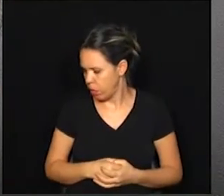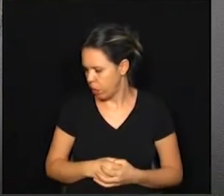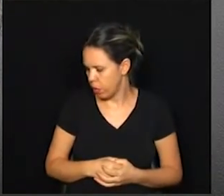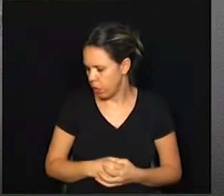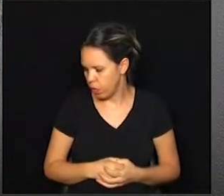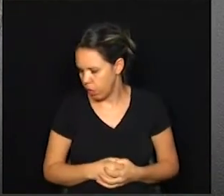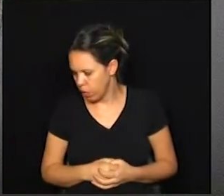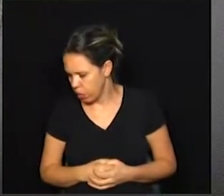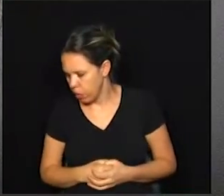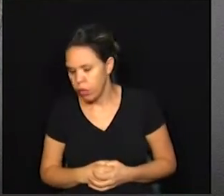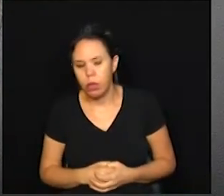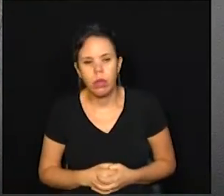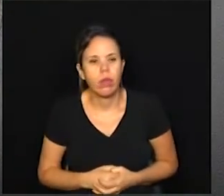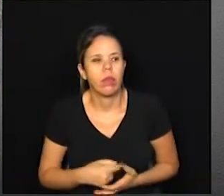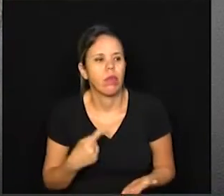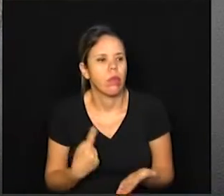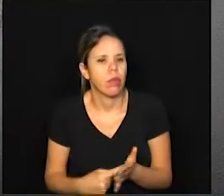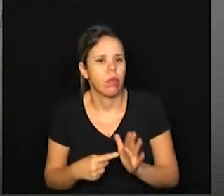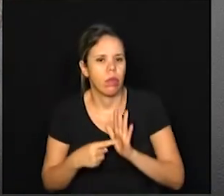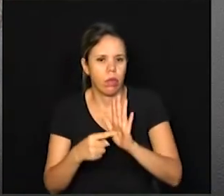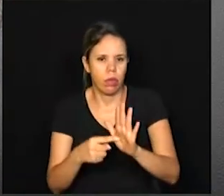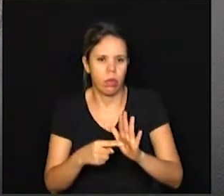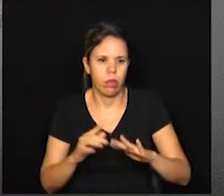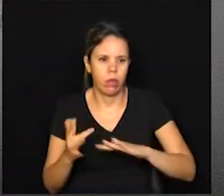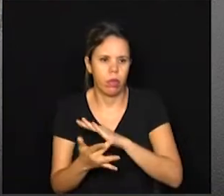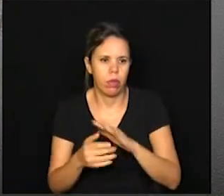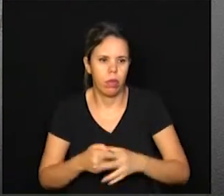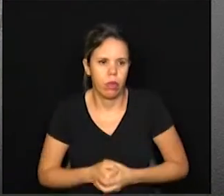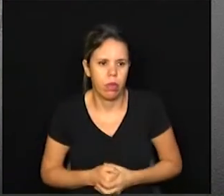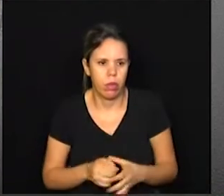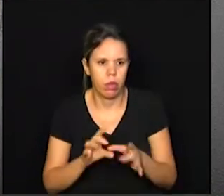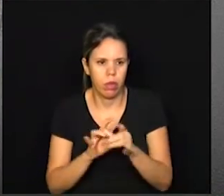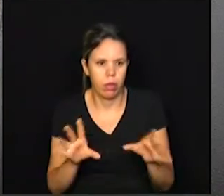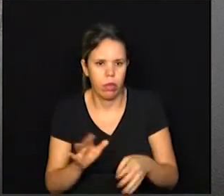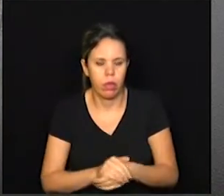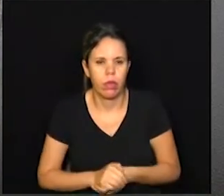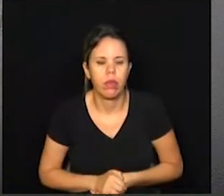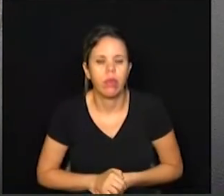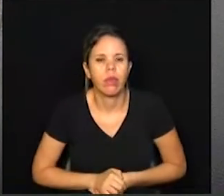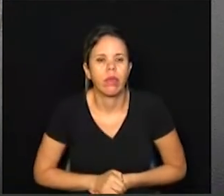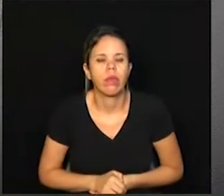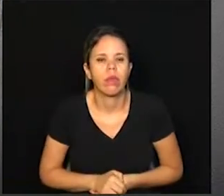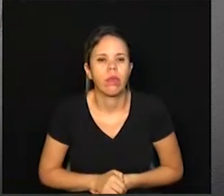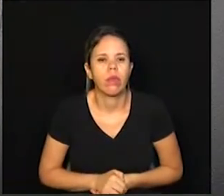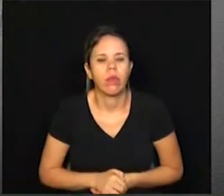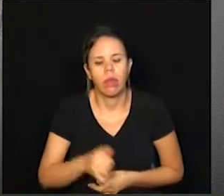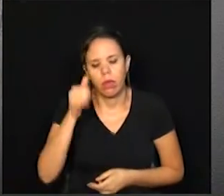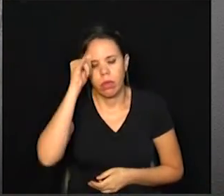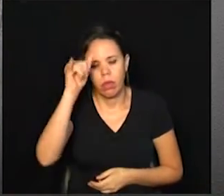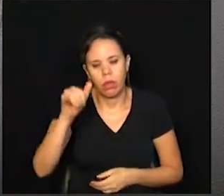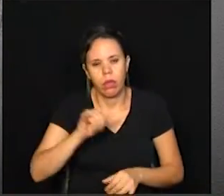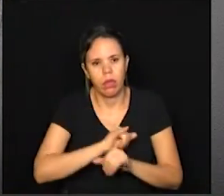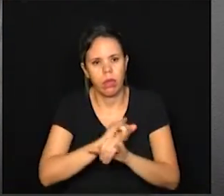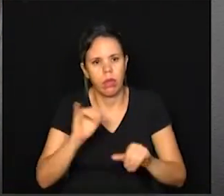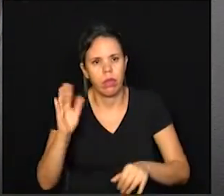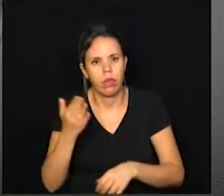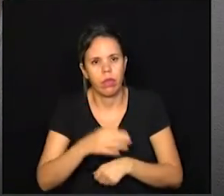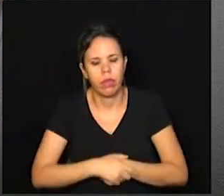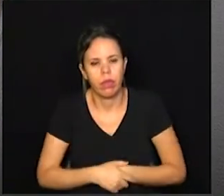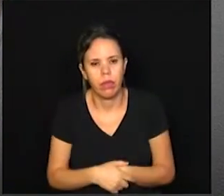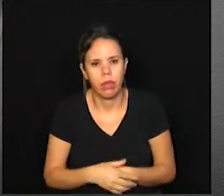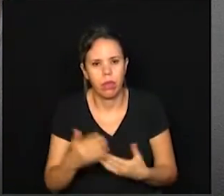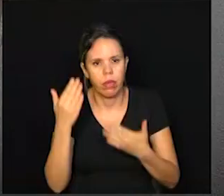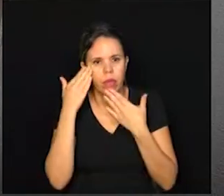Isso mostra o compromisso dessa imprensa livre, democrática, no combate às notícias falsas. Então,